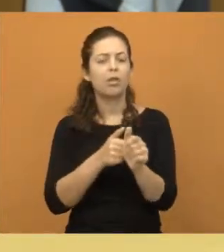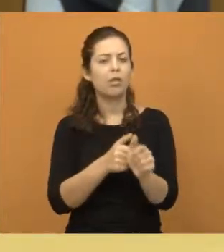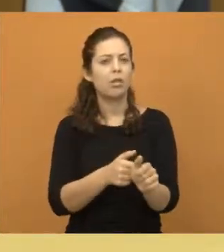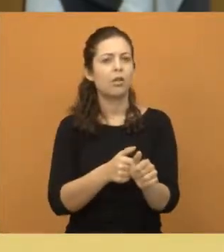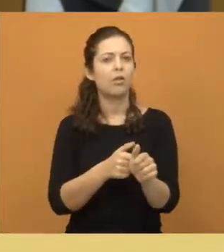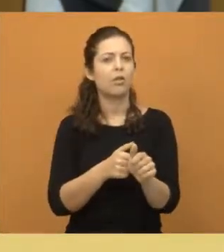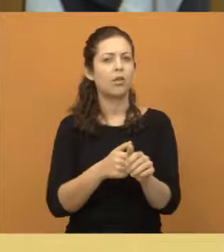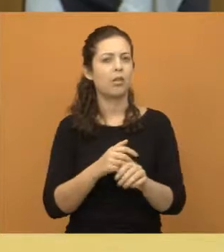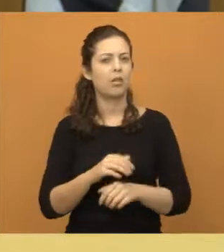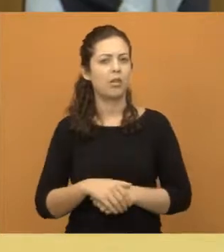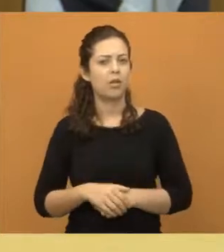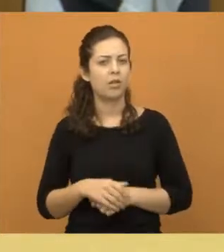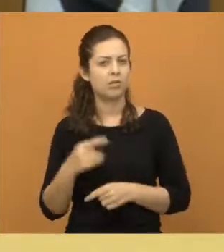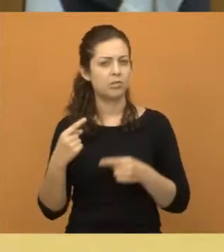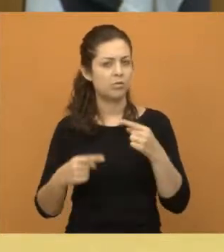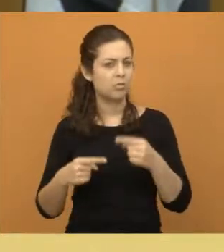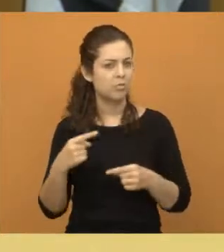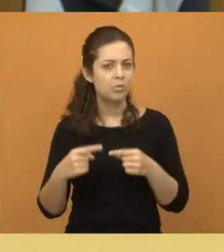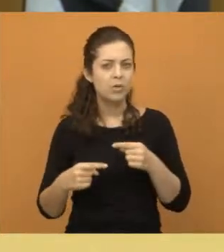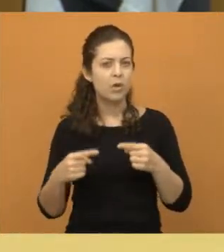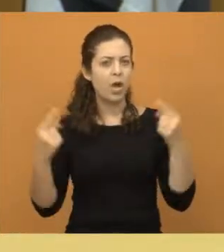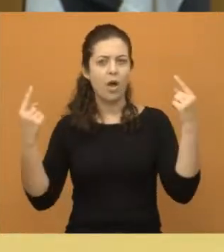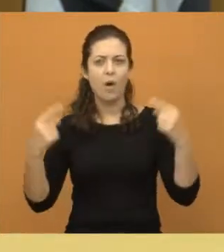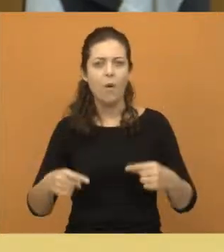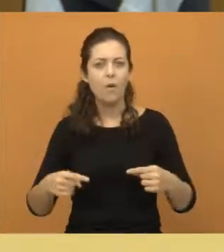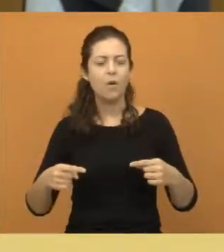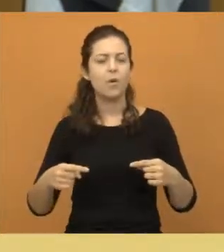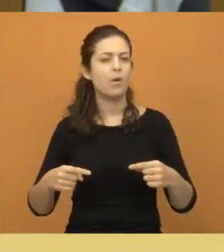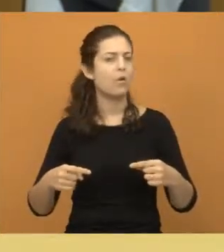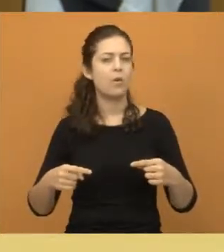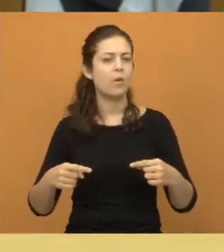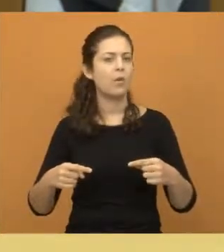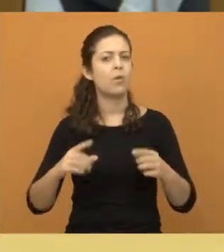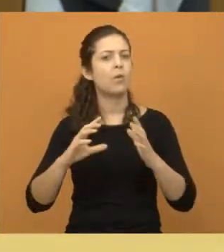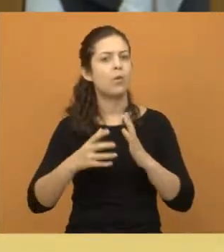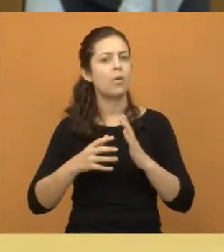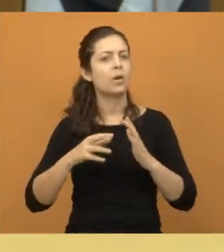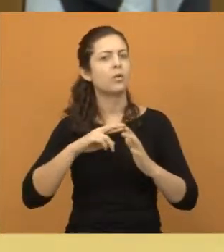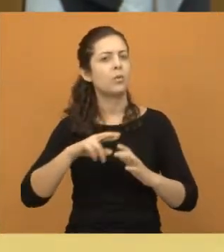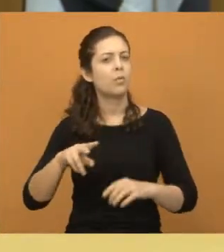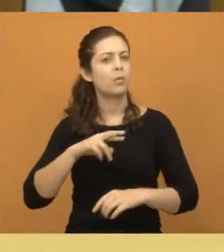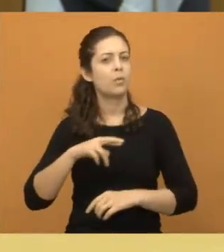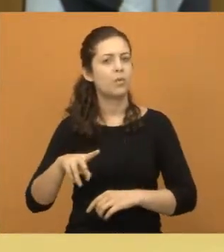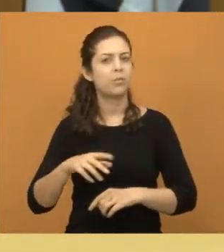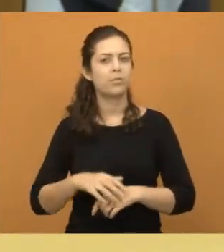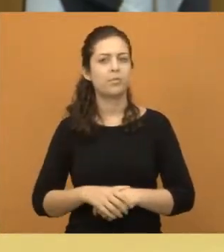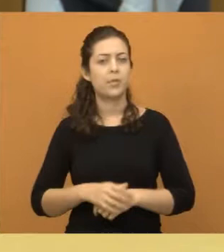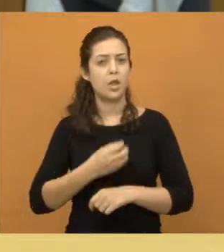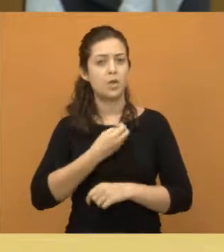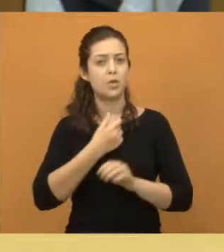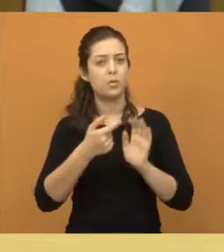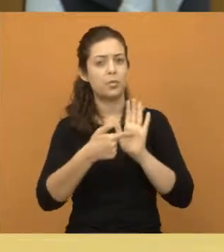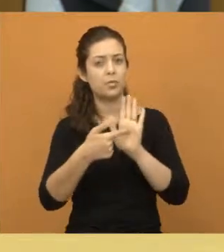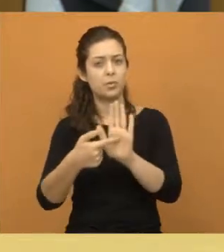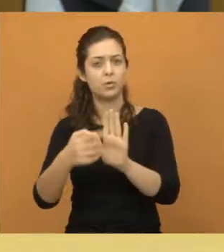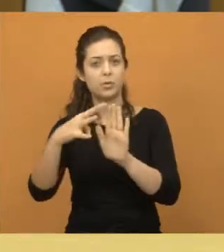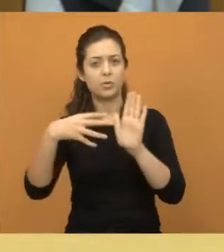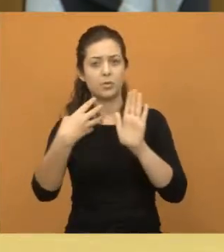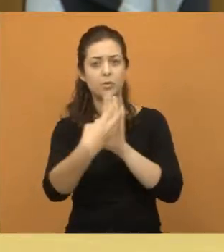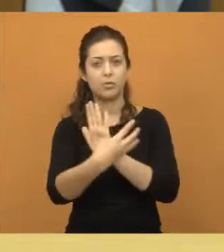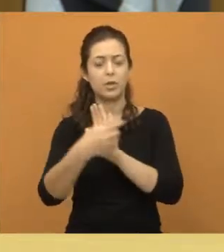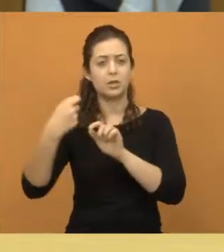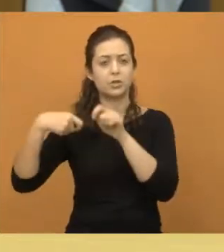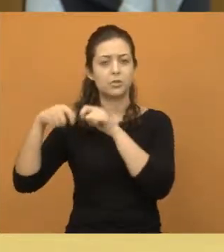estou aqui para discutir oposição política. O que eu estou aqui é trazendo os números fornecidos pela